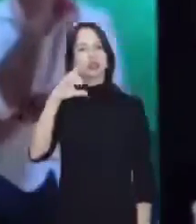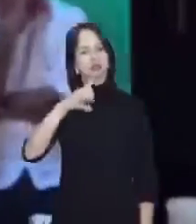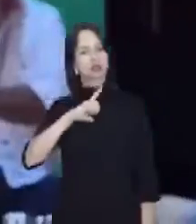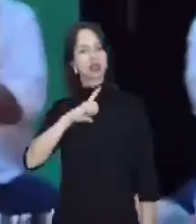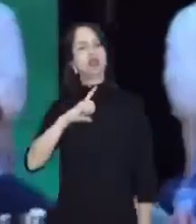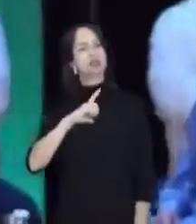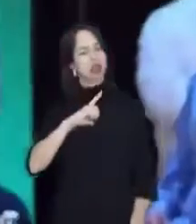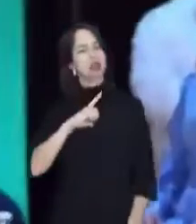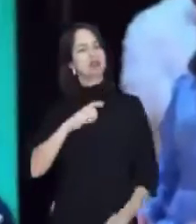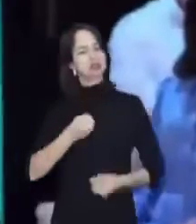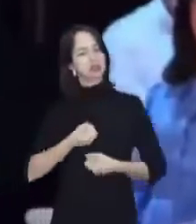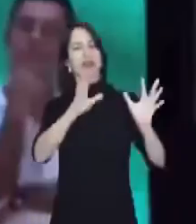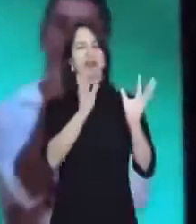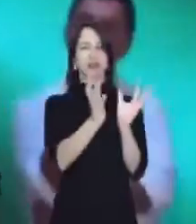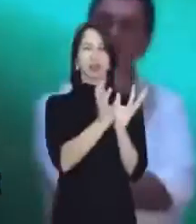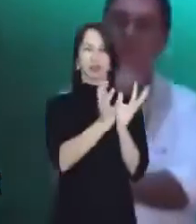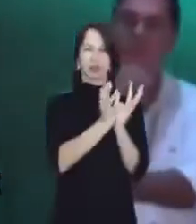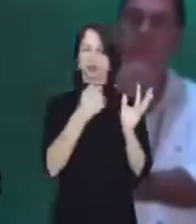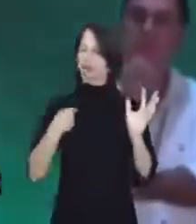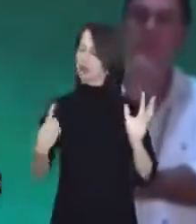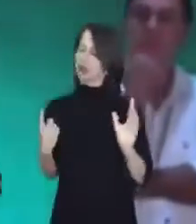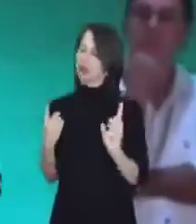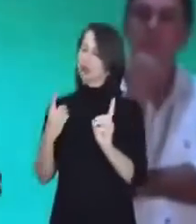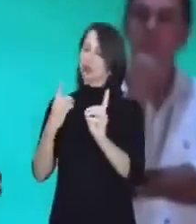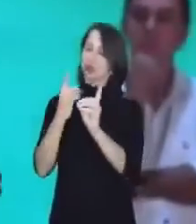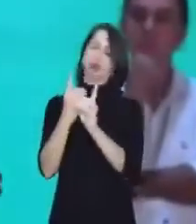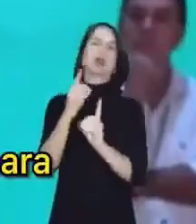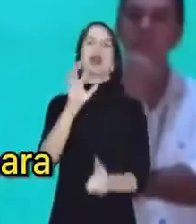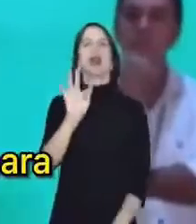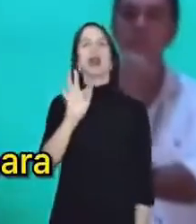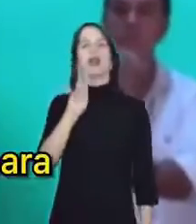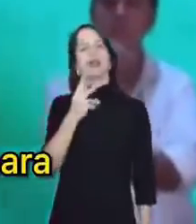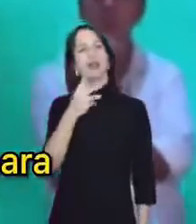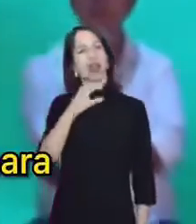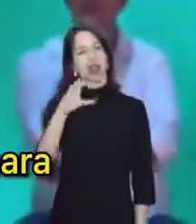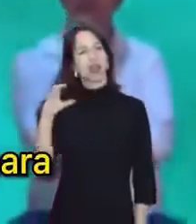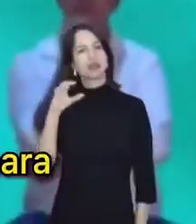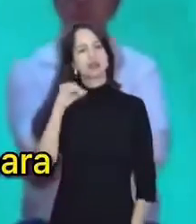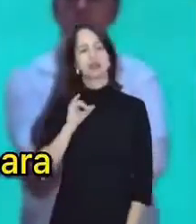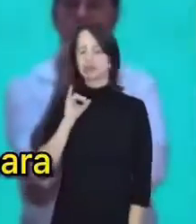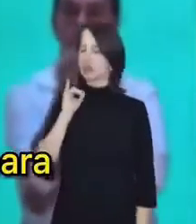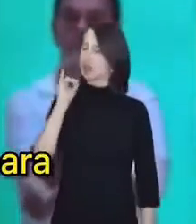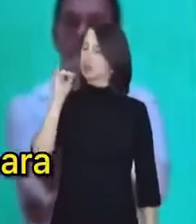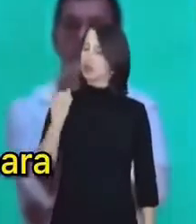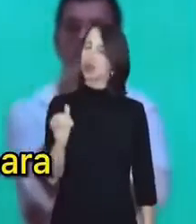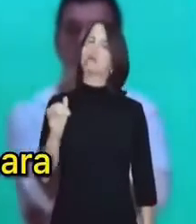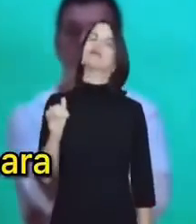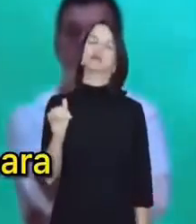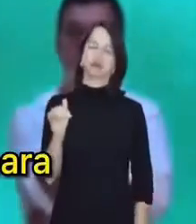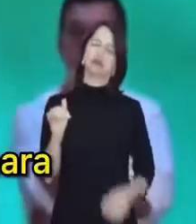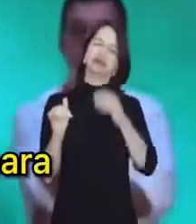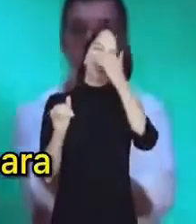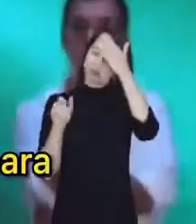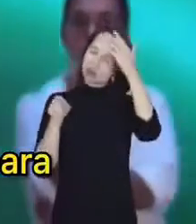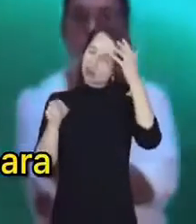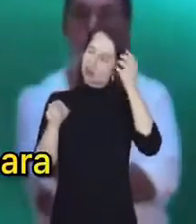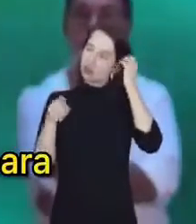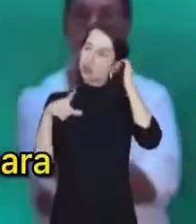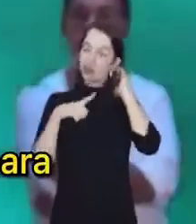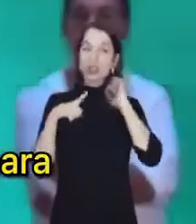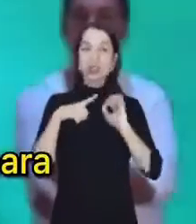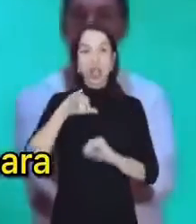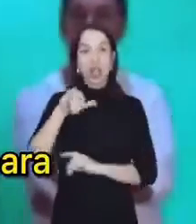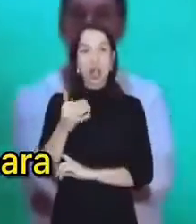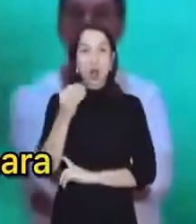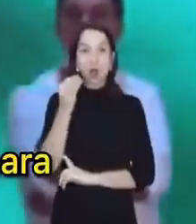mandar soltar o pessoal. E falei para o Fernando Henrique Cardoso: Fernando, você tem a chance de passar para